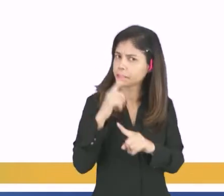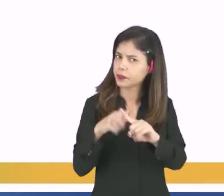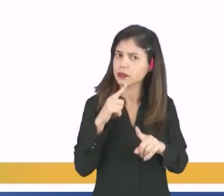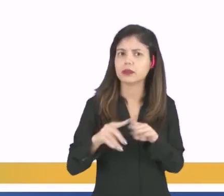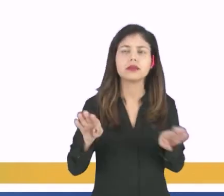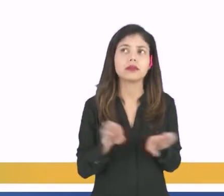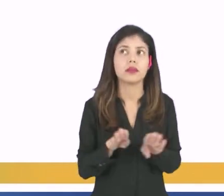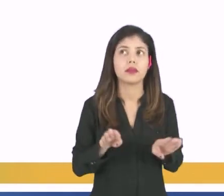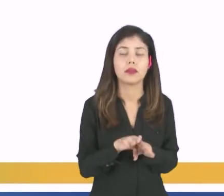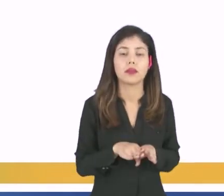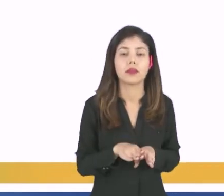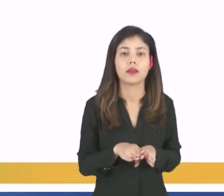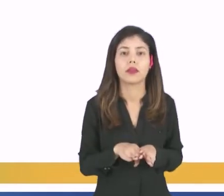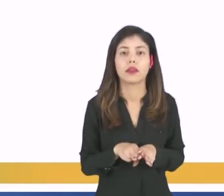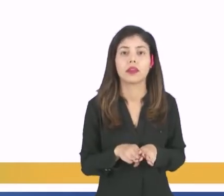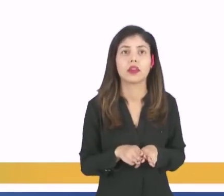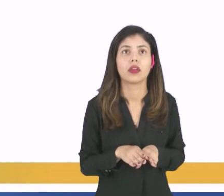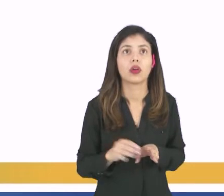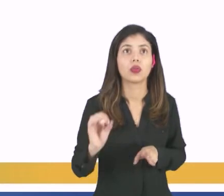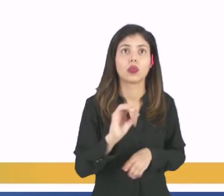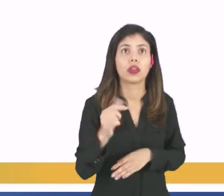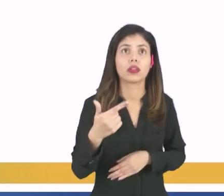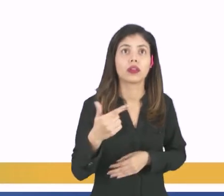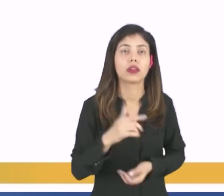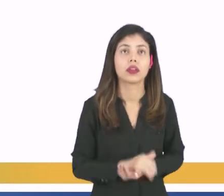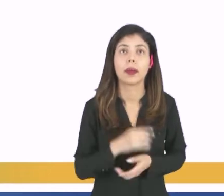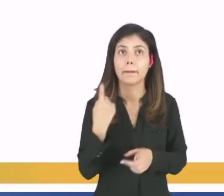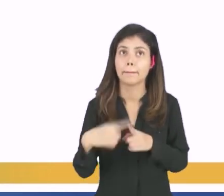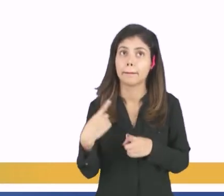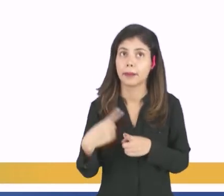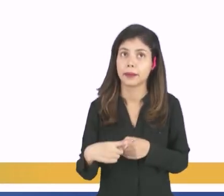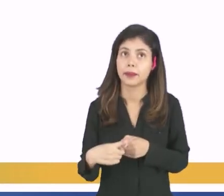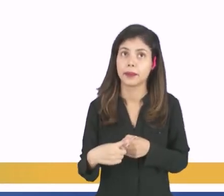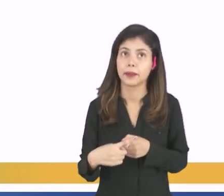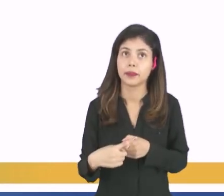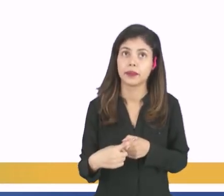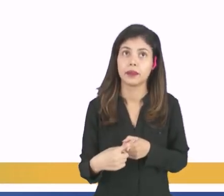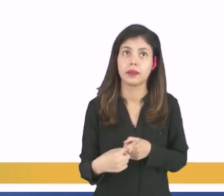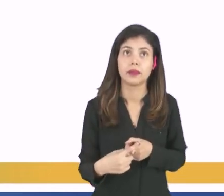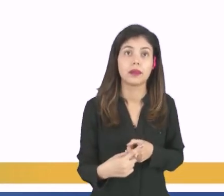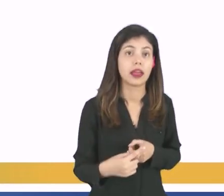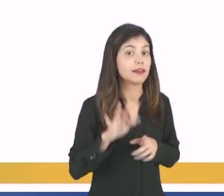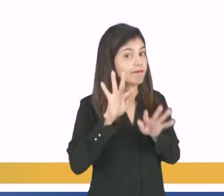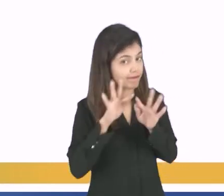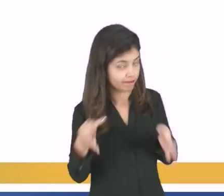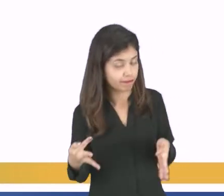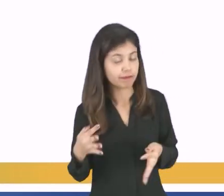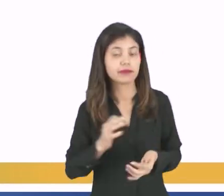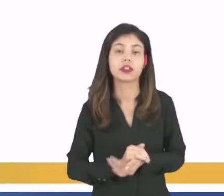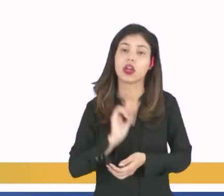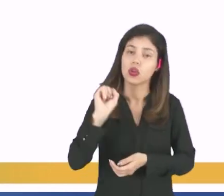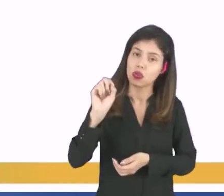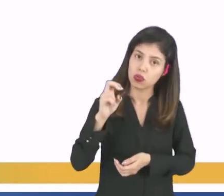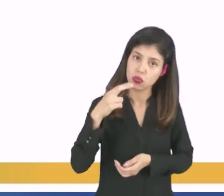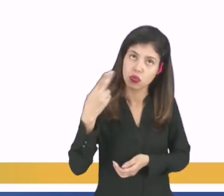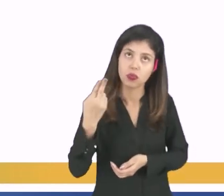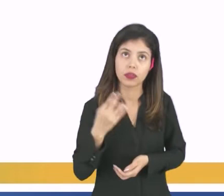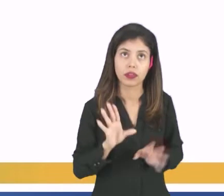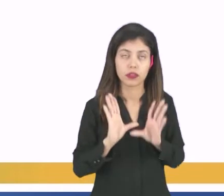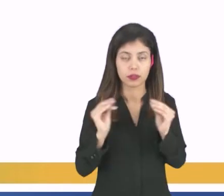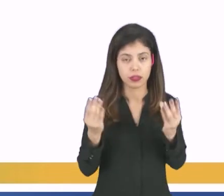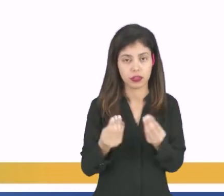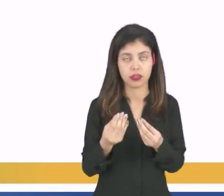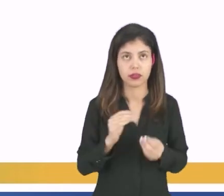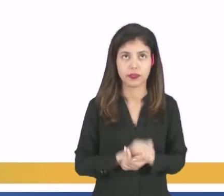multiplicar pelo índice do oxigênio? Não, porque essa substância ela é simples, então ela é outra substância. Aqui